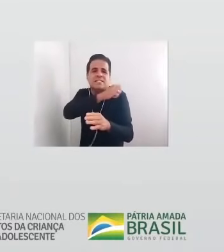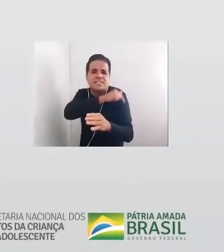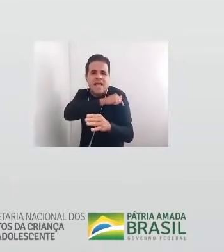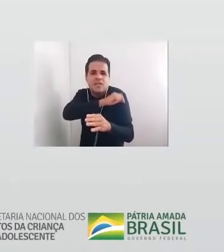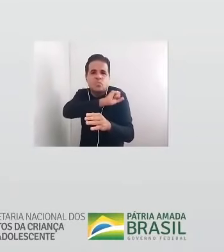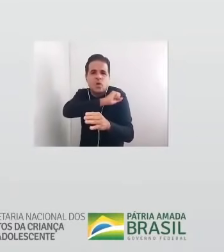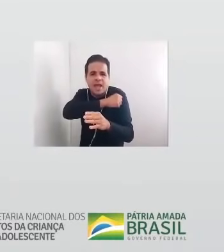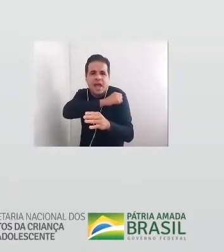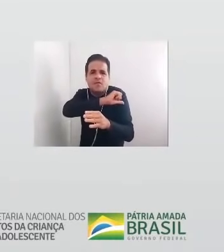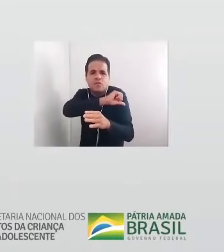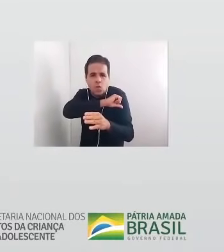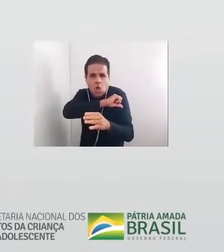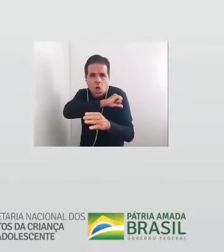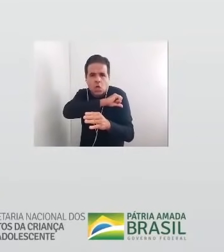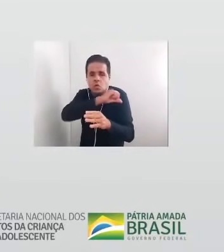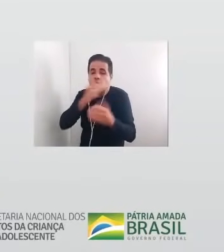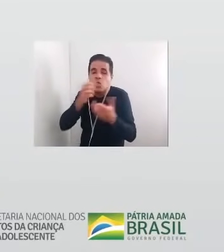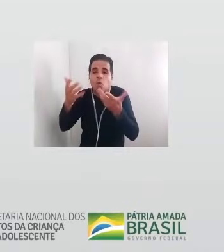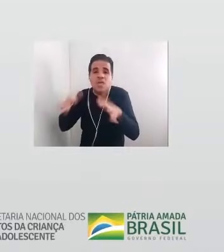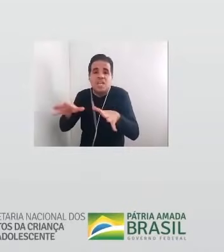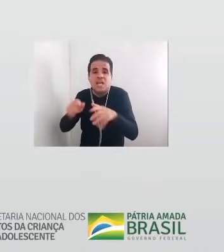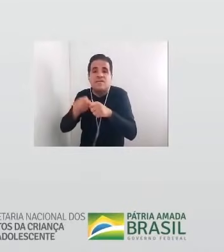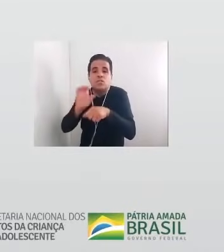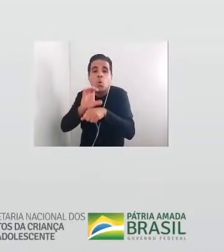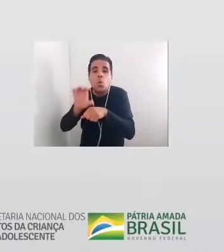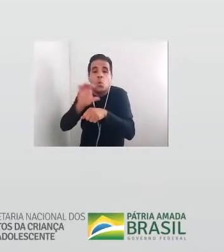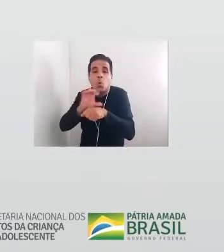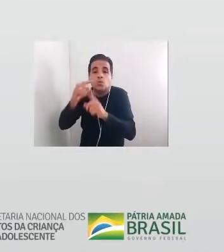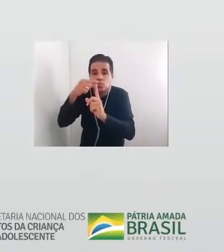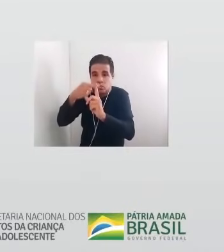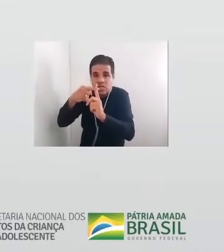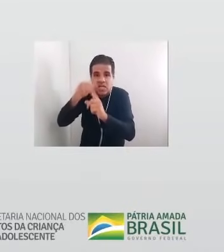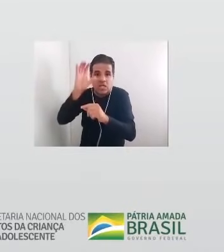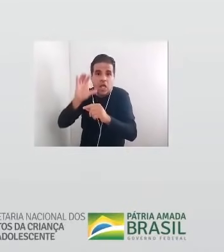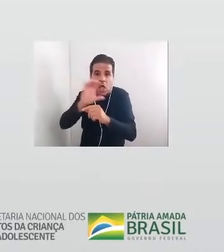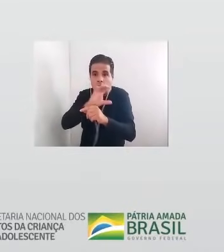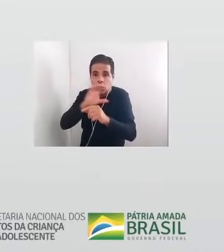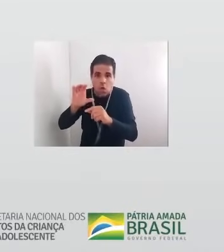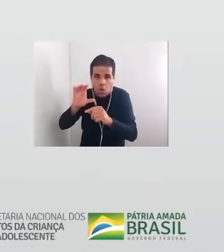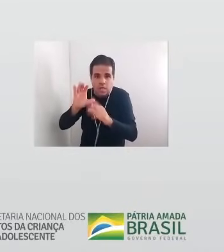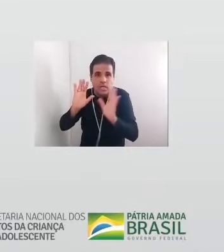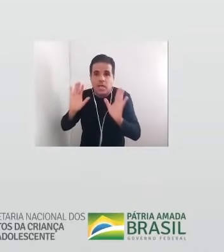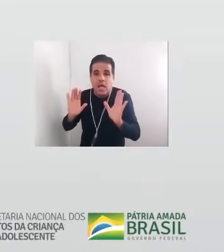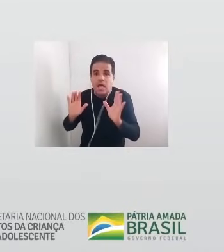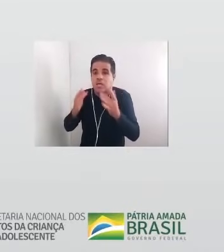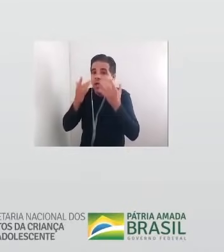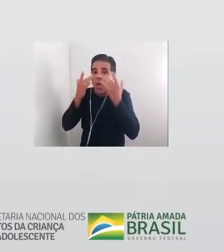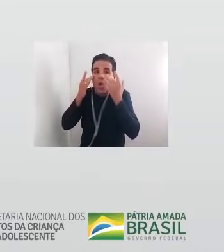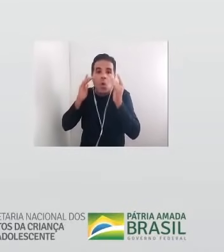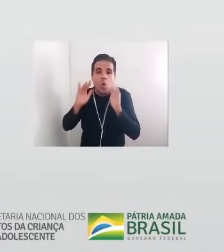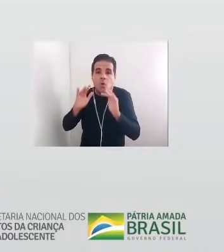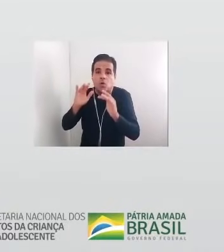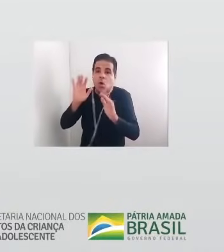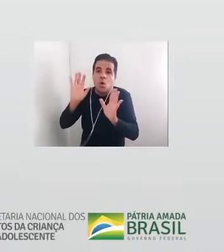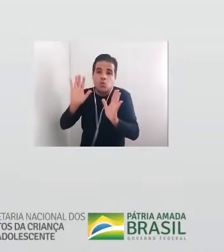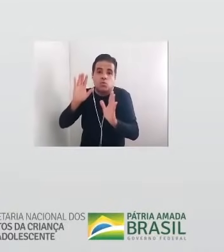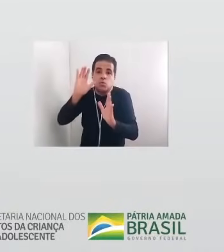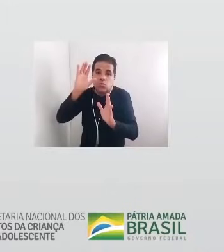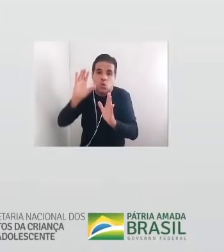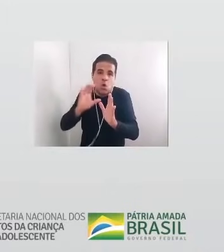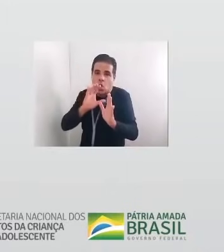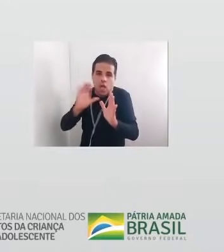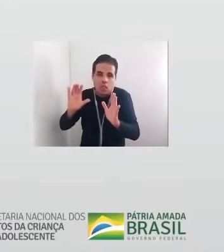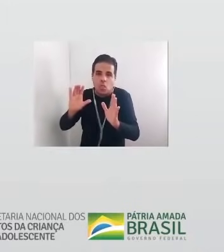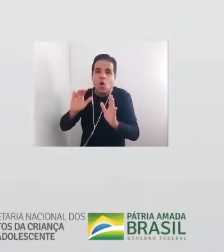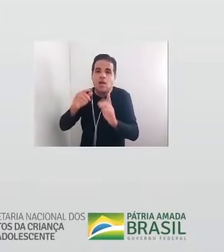de fazer o curso da Igreja Católica. Eu não sou católica, então não estou em defesa das minhas próprias convicções, eu sou protestante, inclusive a minha concepção